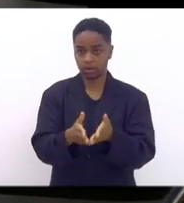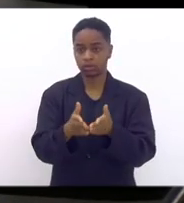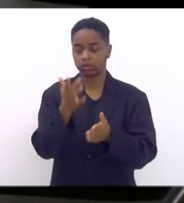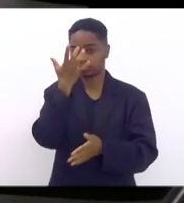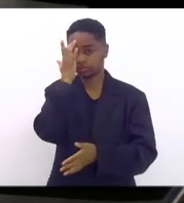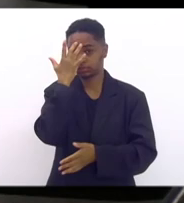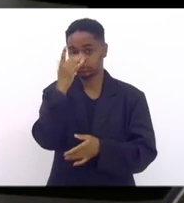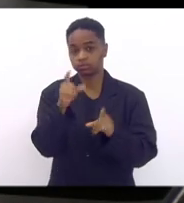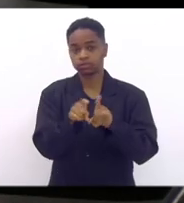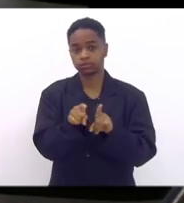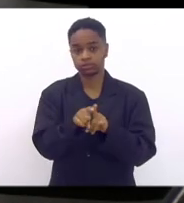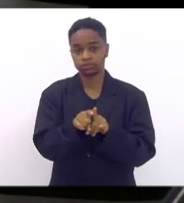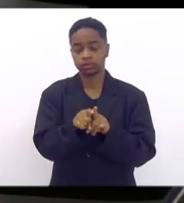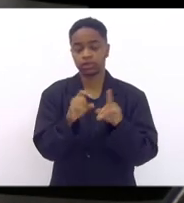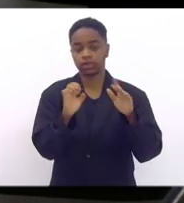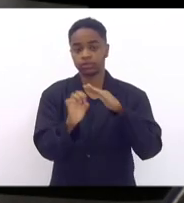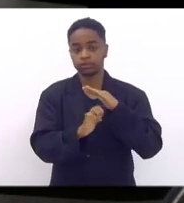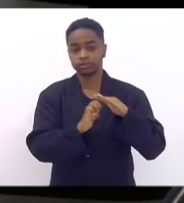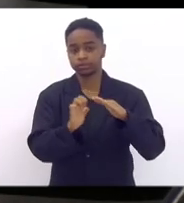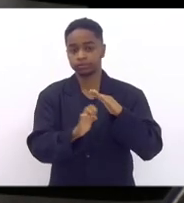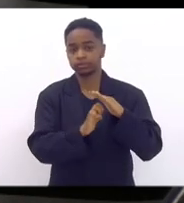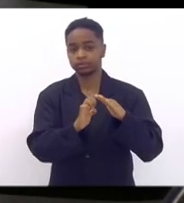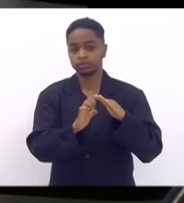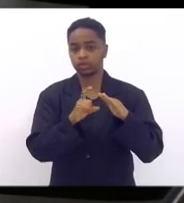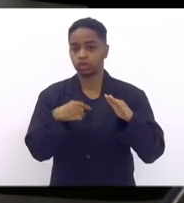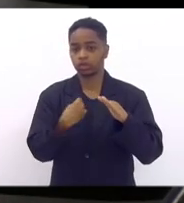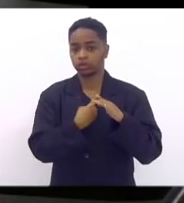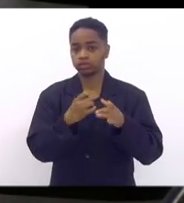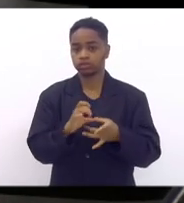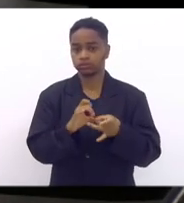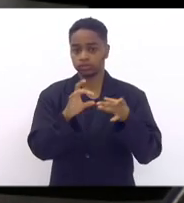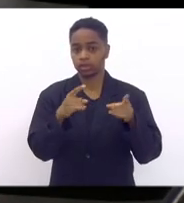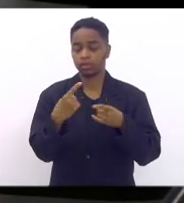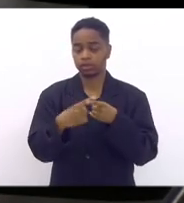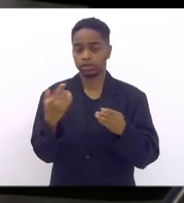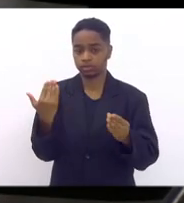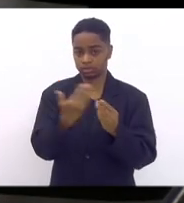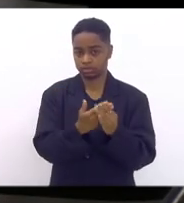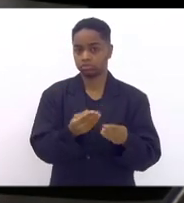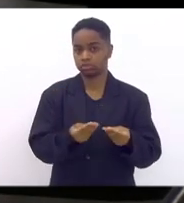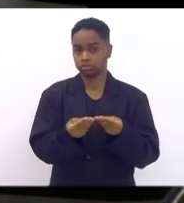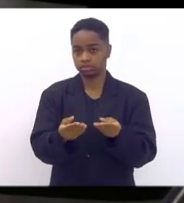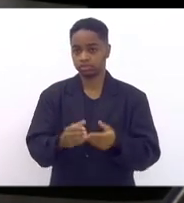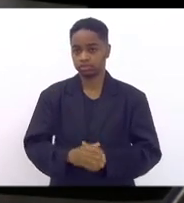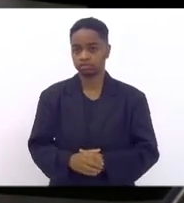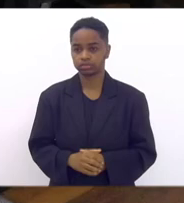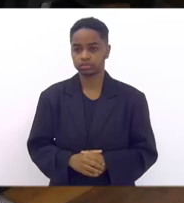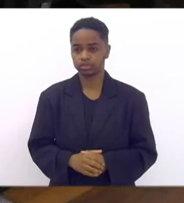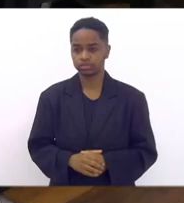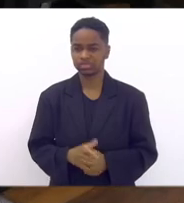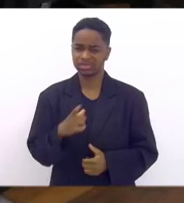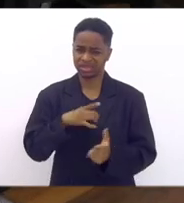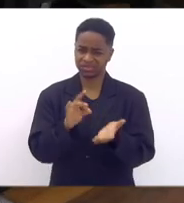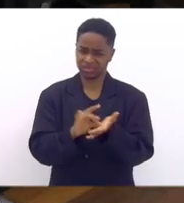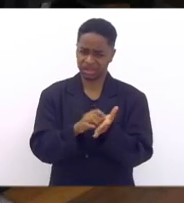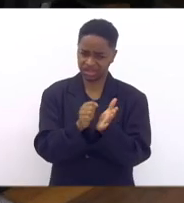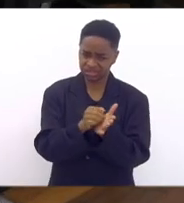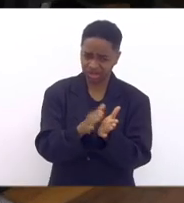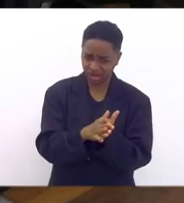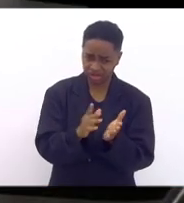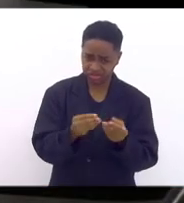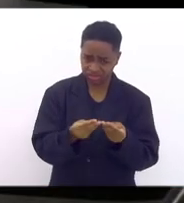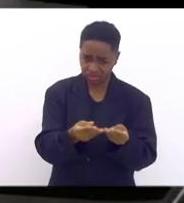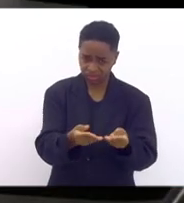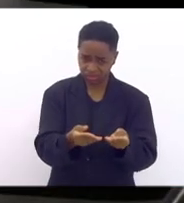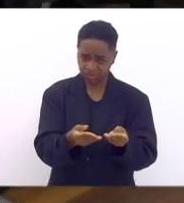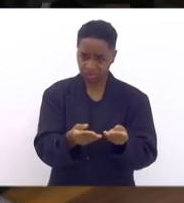colocado também paraa empresa amb eh licenciada por nós que foi autuada e eh a legislação essa MTA existiu realmente existiu eu tenho até o